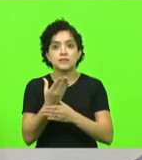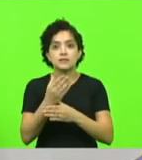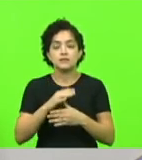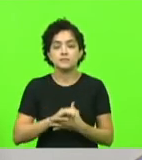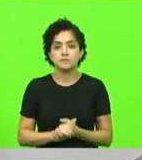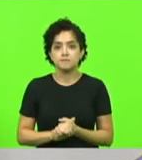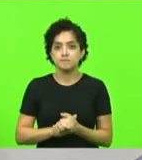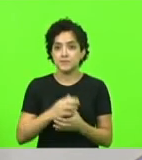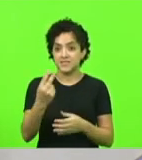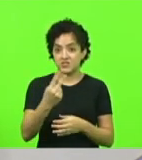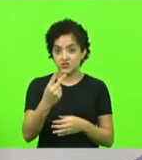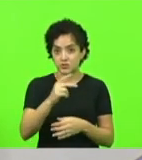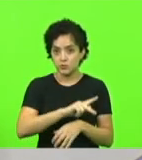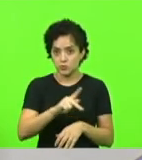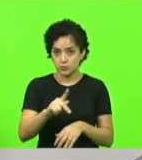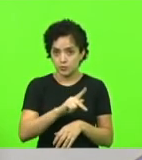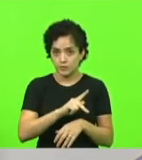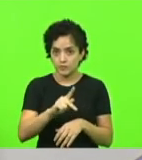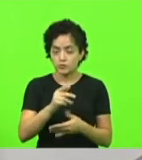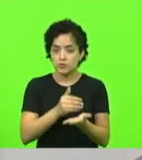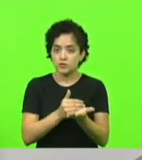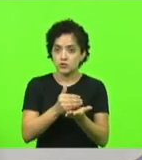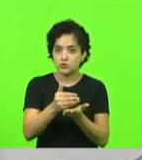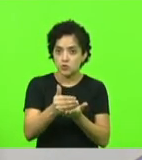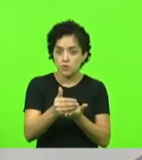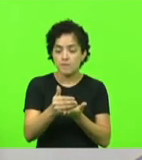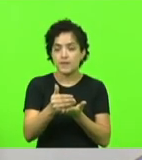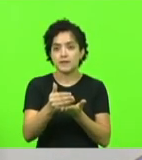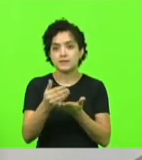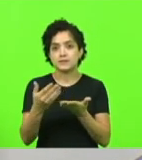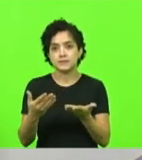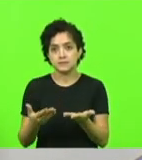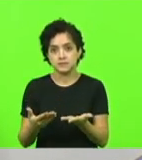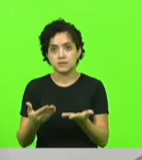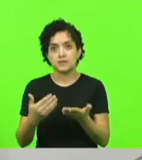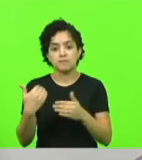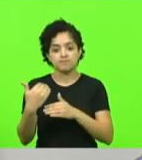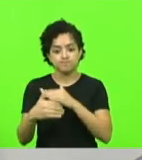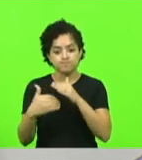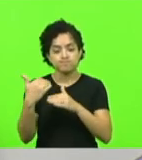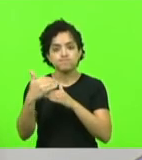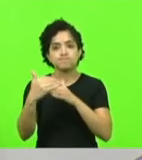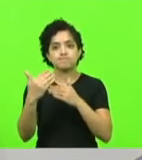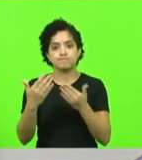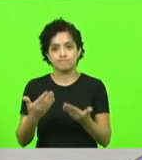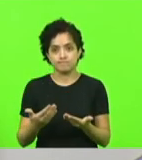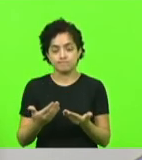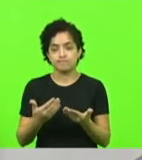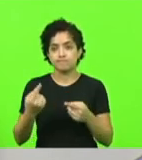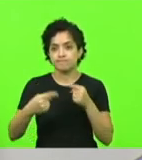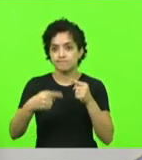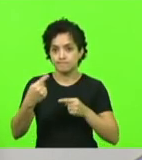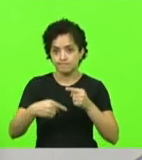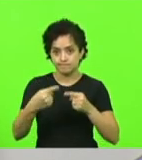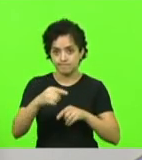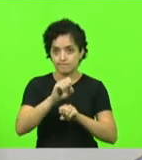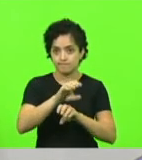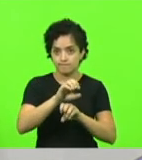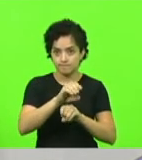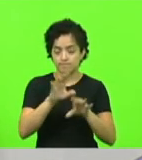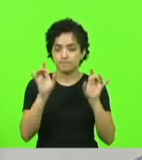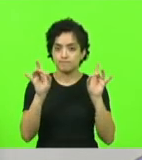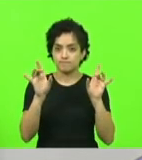segundo professor, para que comecemos o ano também avançando ainda mais nesta política de educação